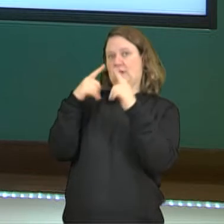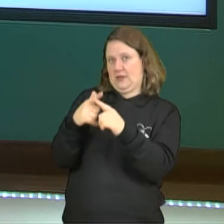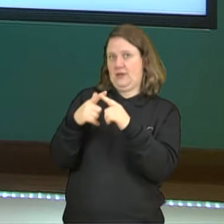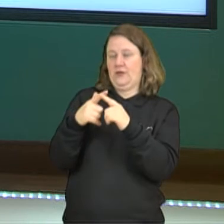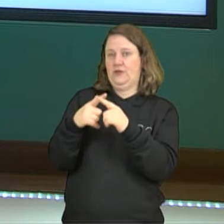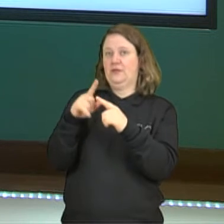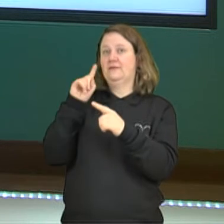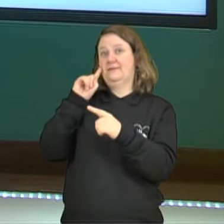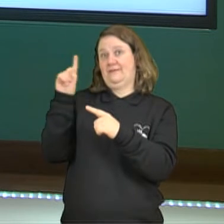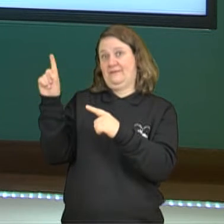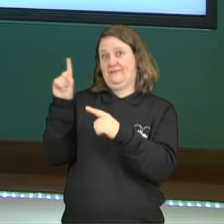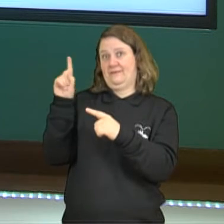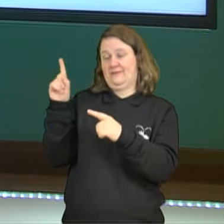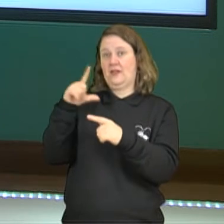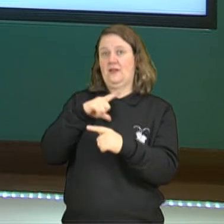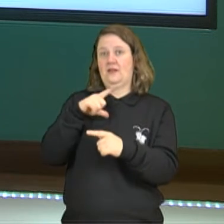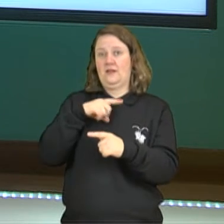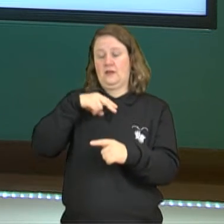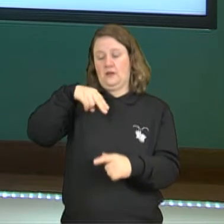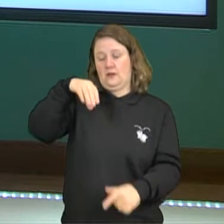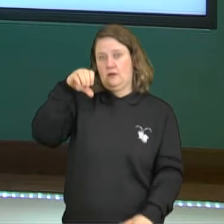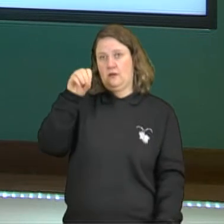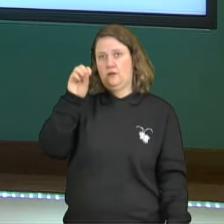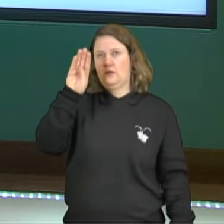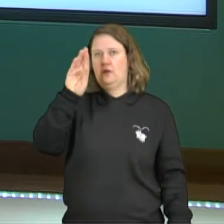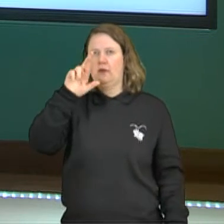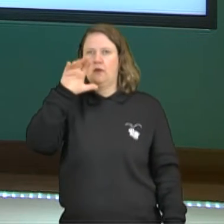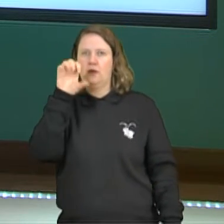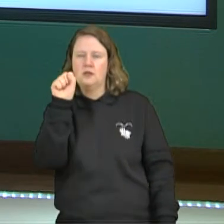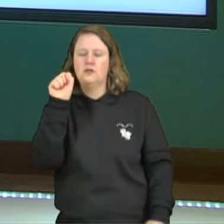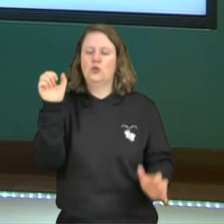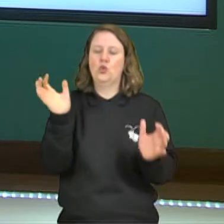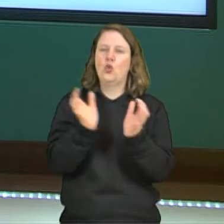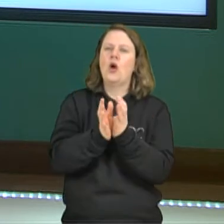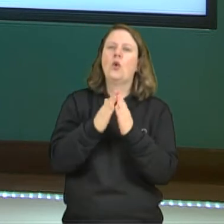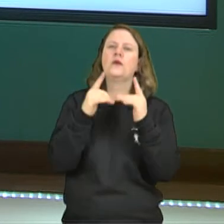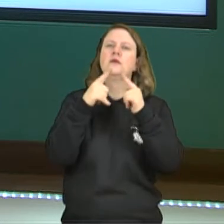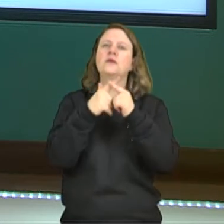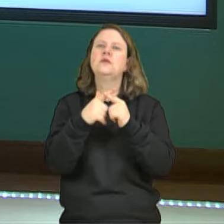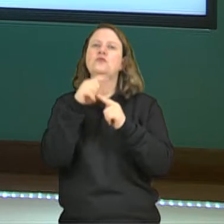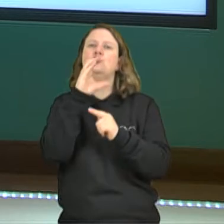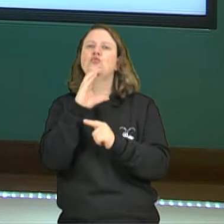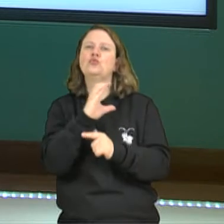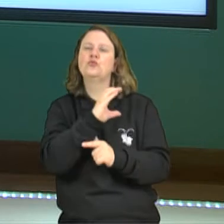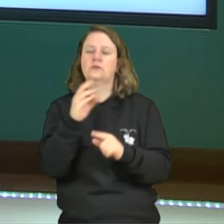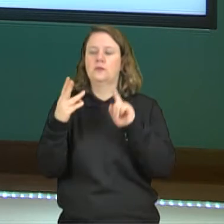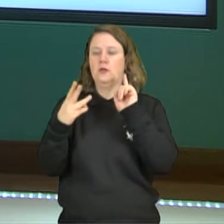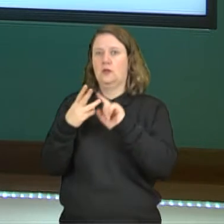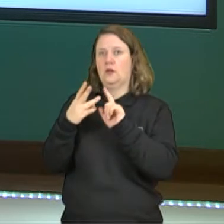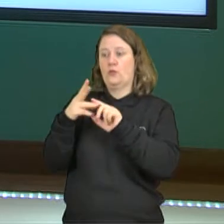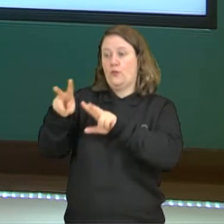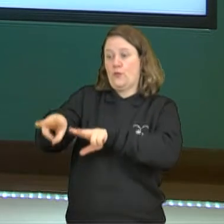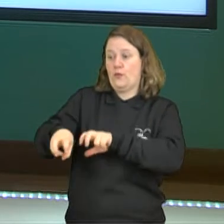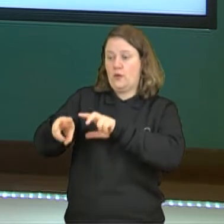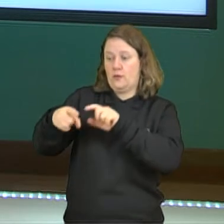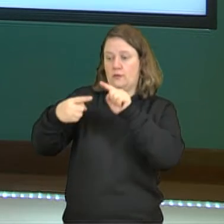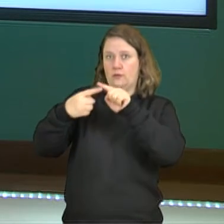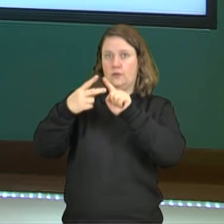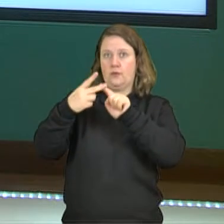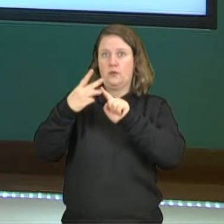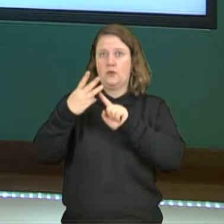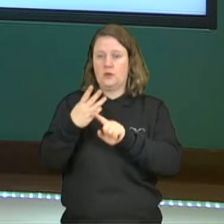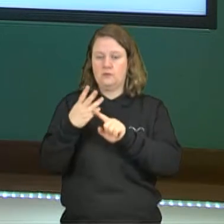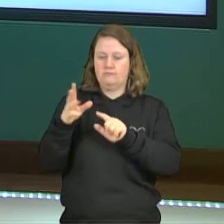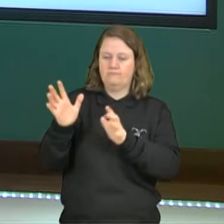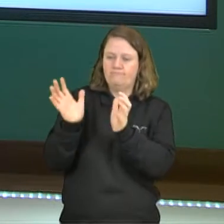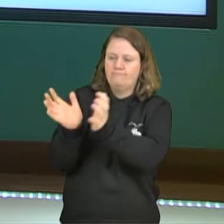eu vou ter os nobres, eu vou ter o clero e eu vou ter os camponeses, né? As três camadas sociais